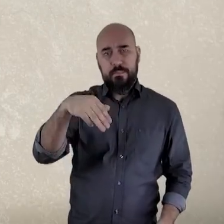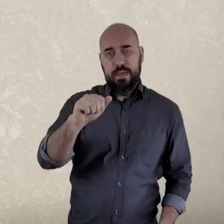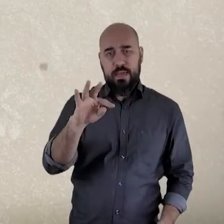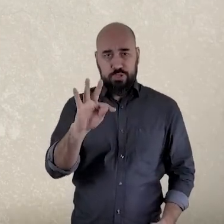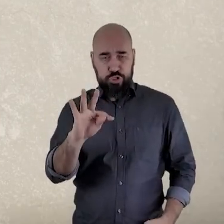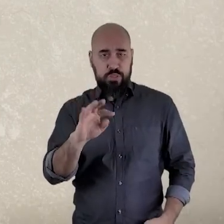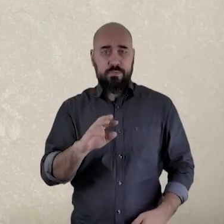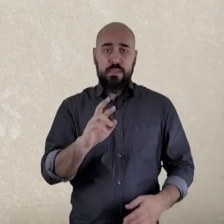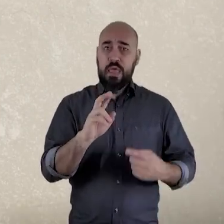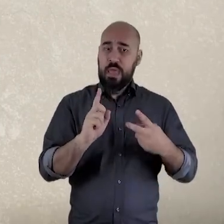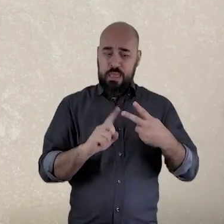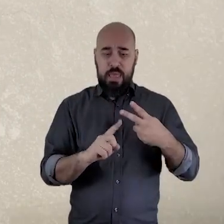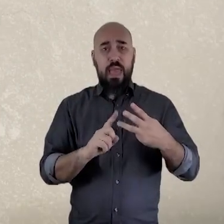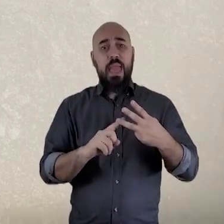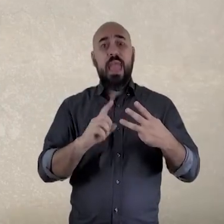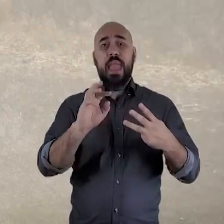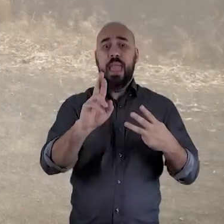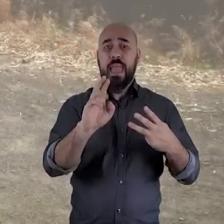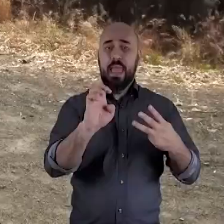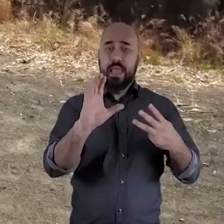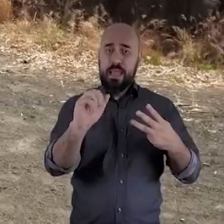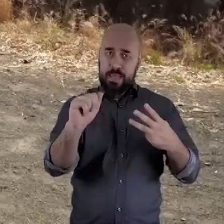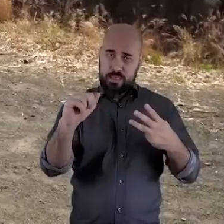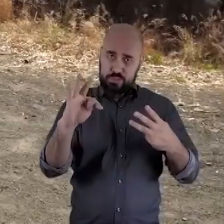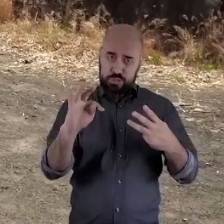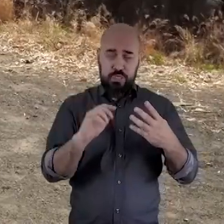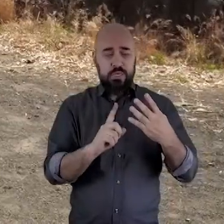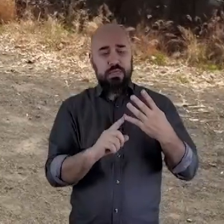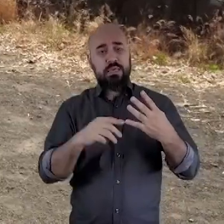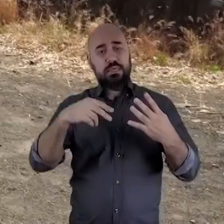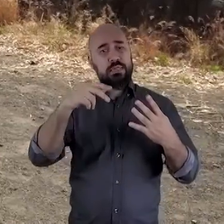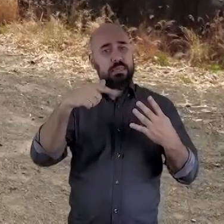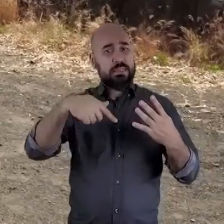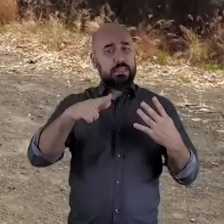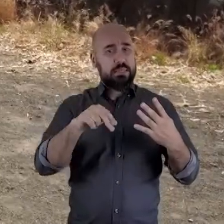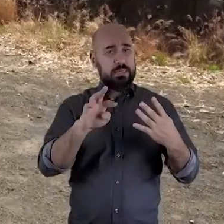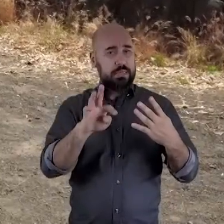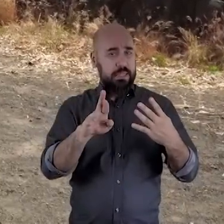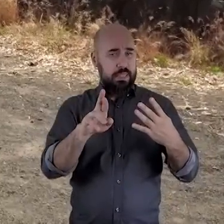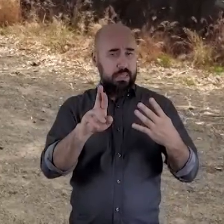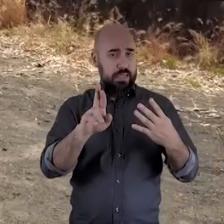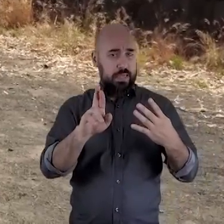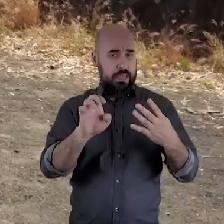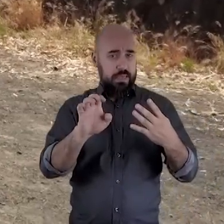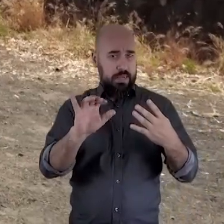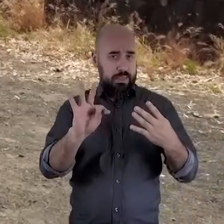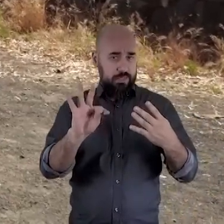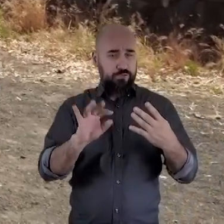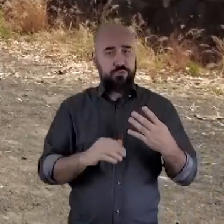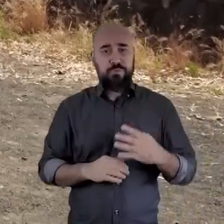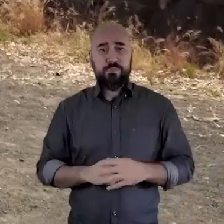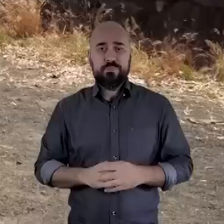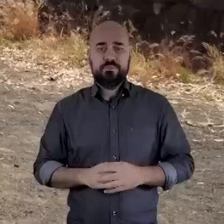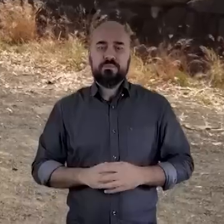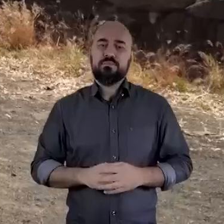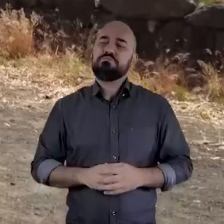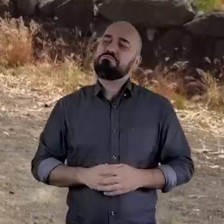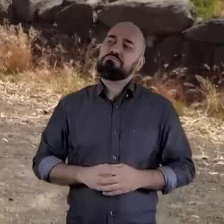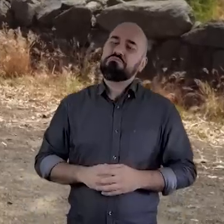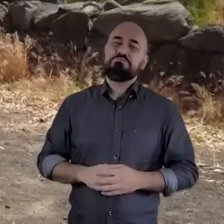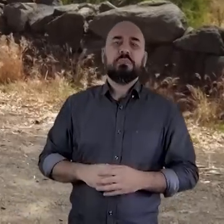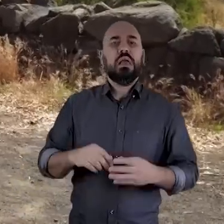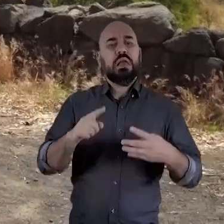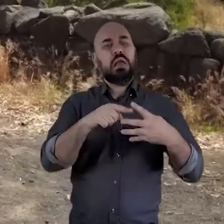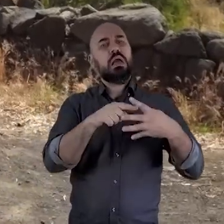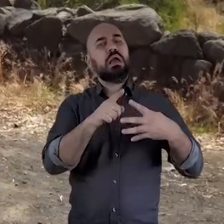Recat, Kineret. Agora, deixe-me explicar para você uma coisa. Quando fala que as cidades eram Zidim, isto aqui é